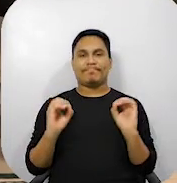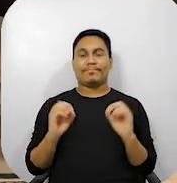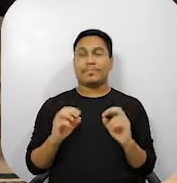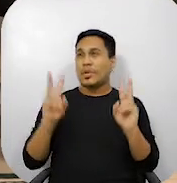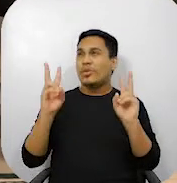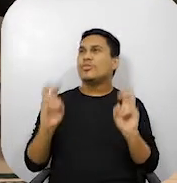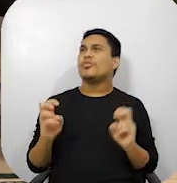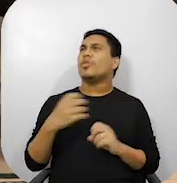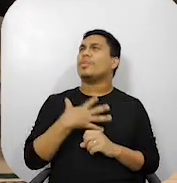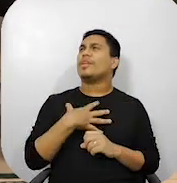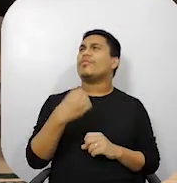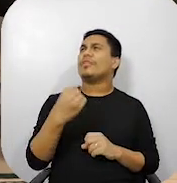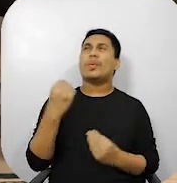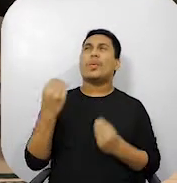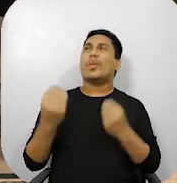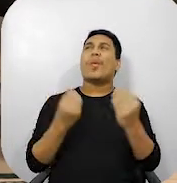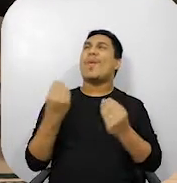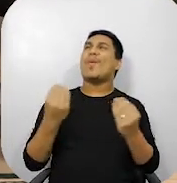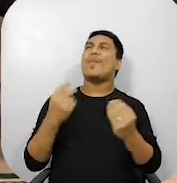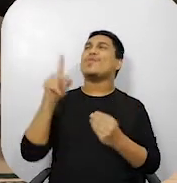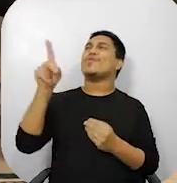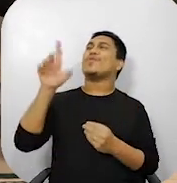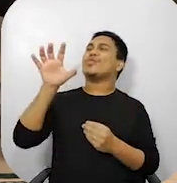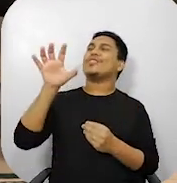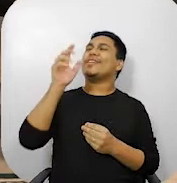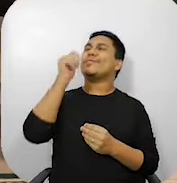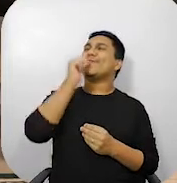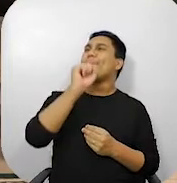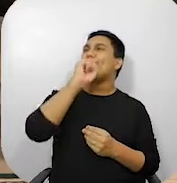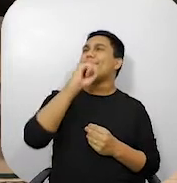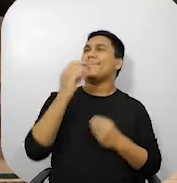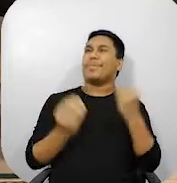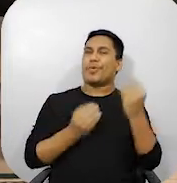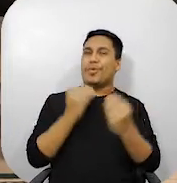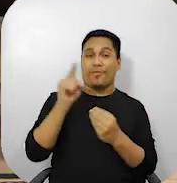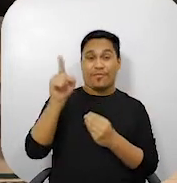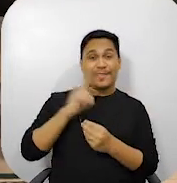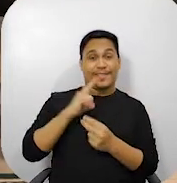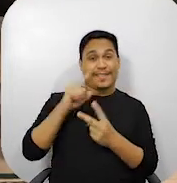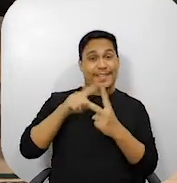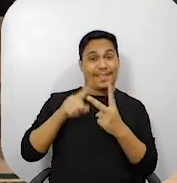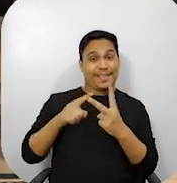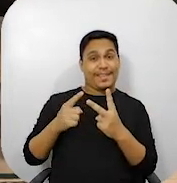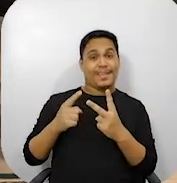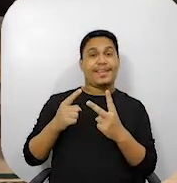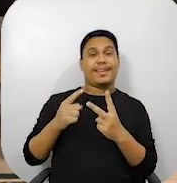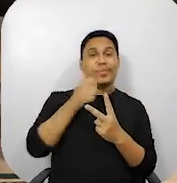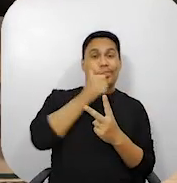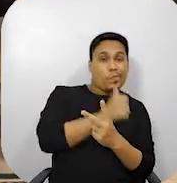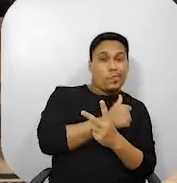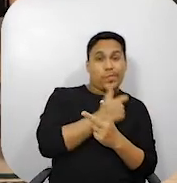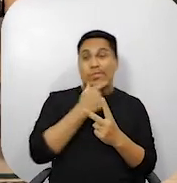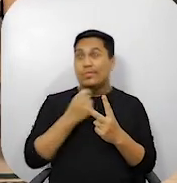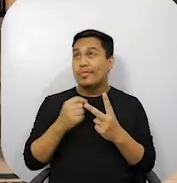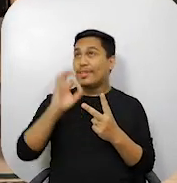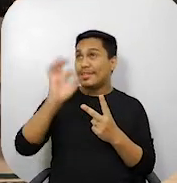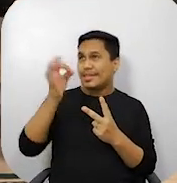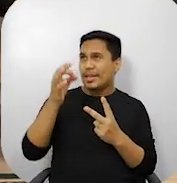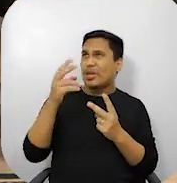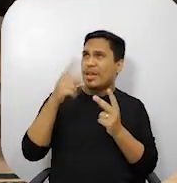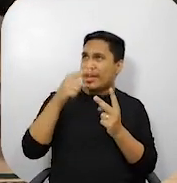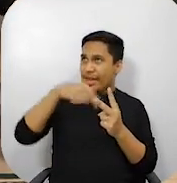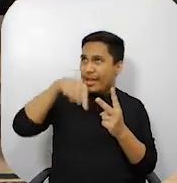filho como é que é esse teu lado mãe vocês se você tem você tem um casal né casal aí eles seguiram seu caminho